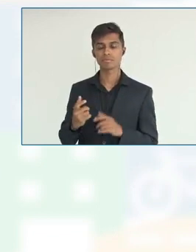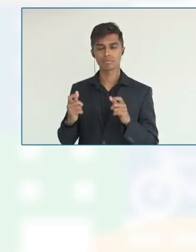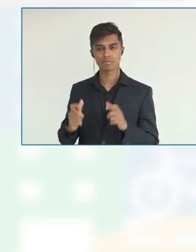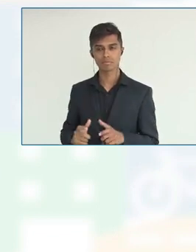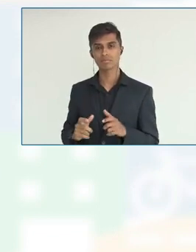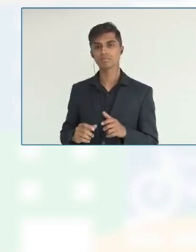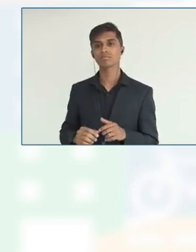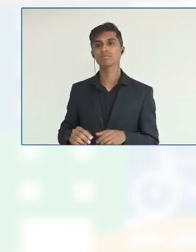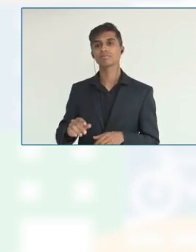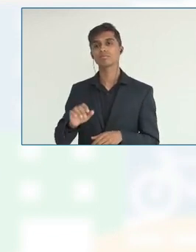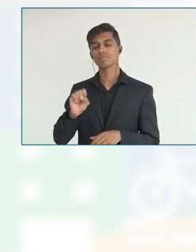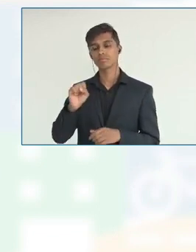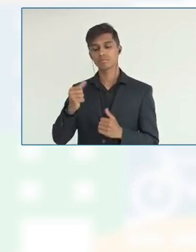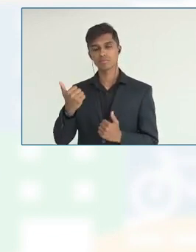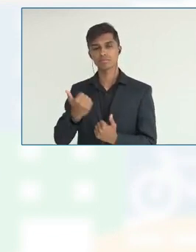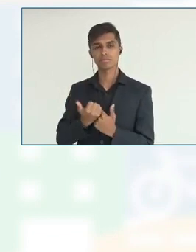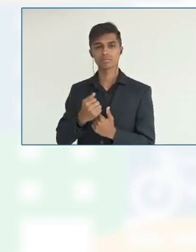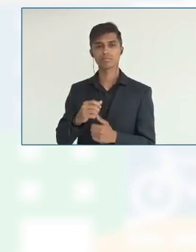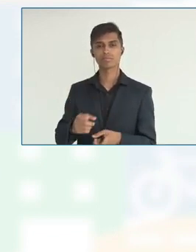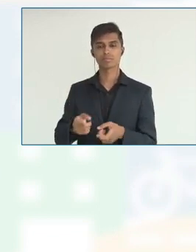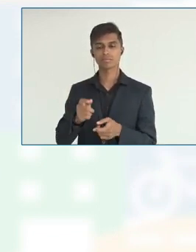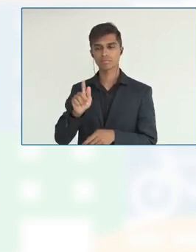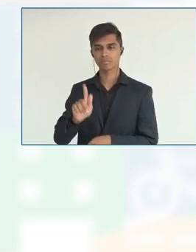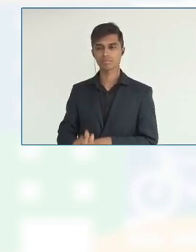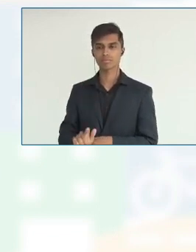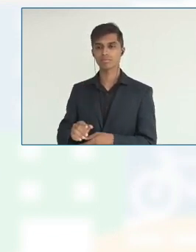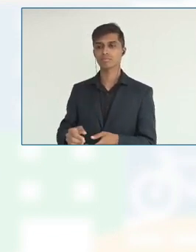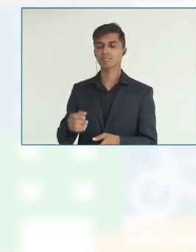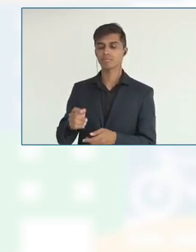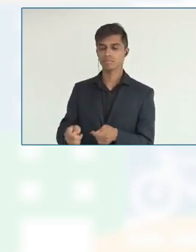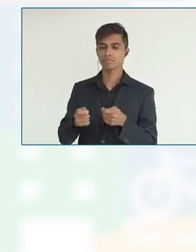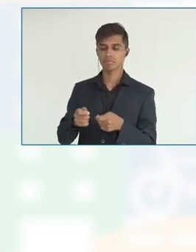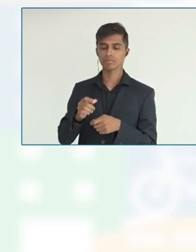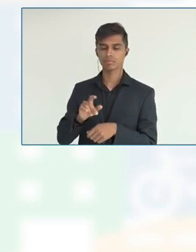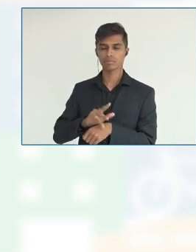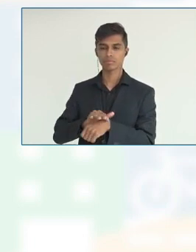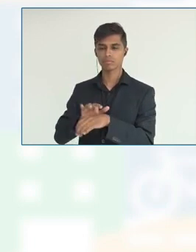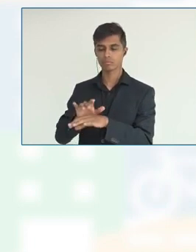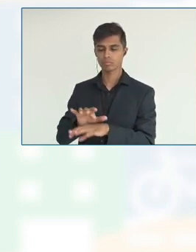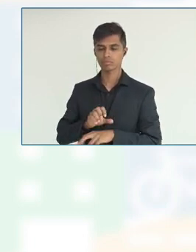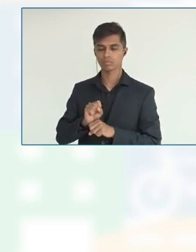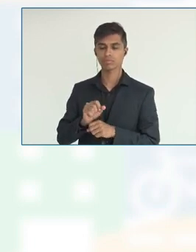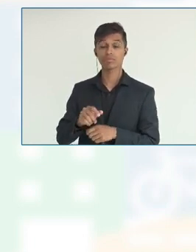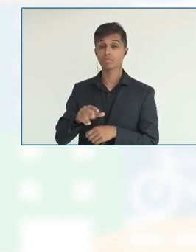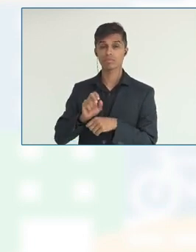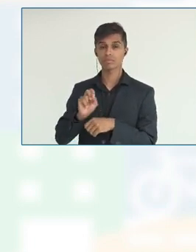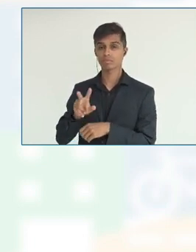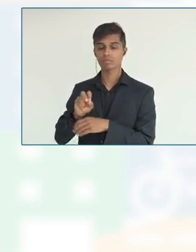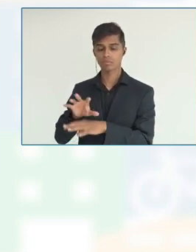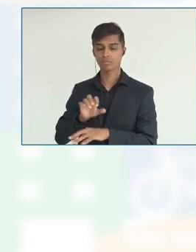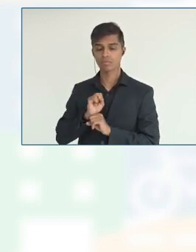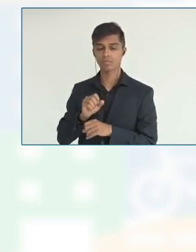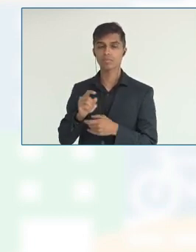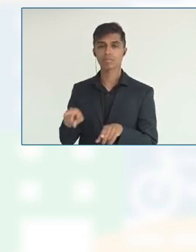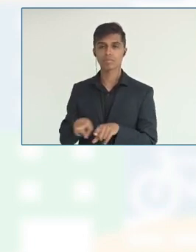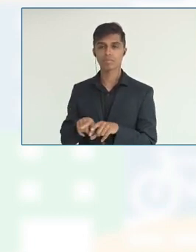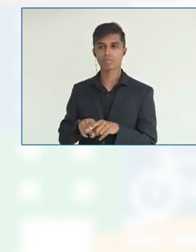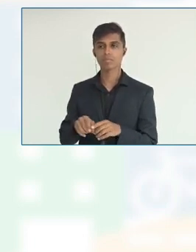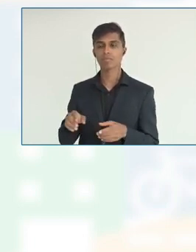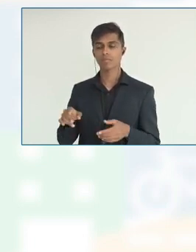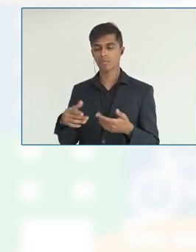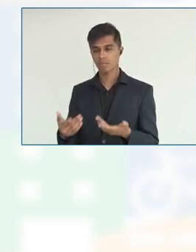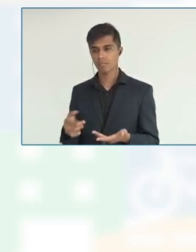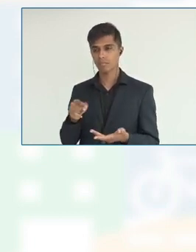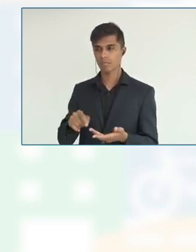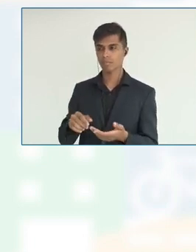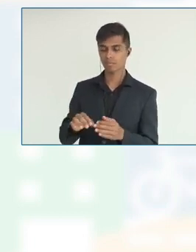chamada subgerência do Centro de Controle de Intoxicações e também uma subgerência do Laboratório de Toxicologia, agora não